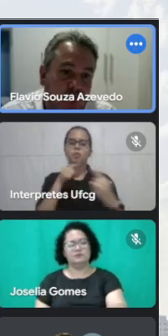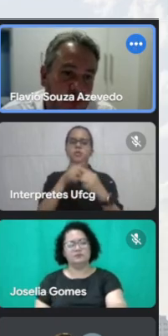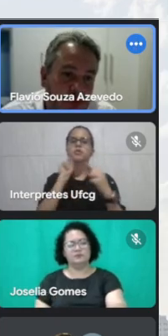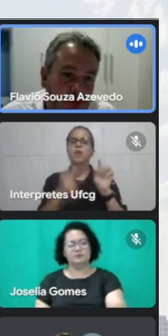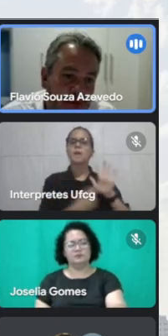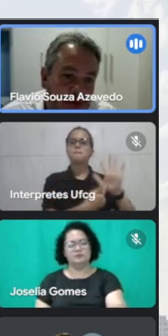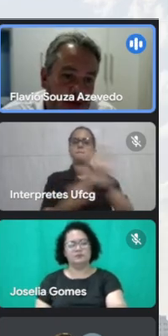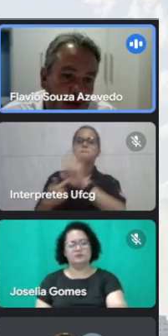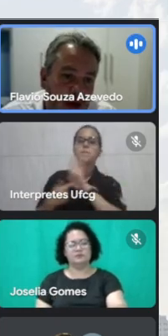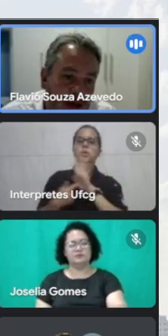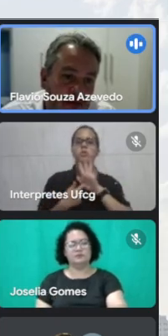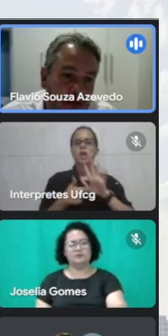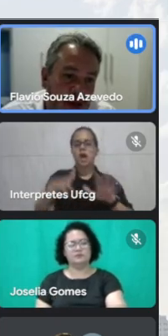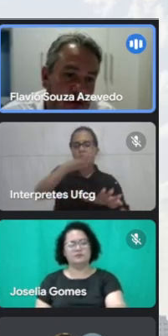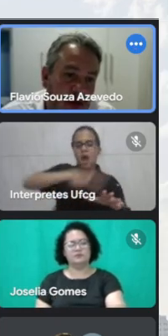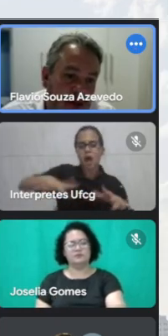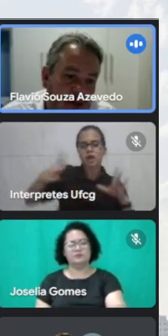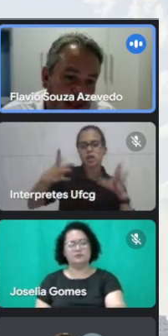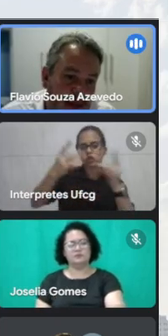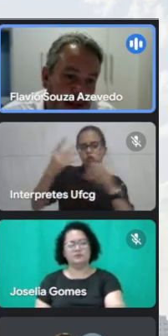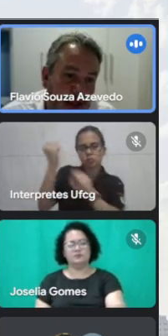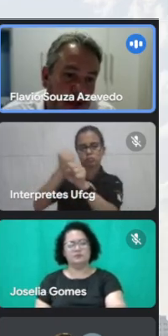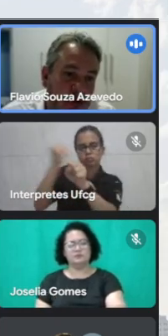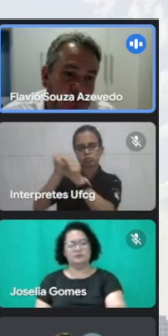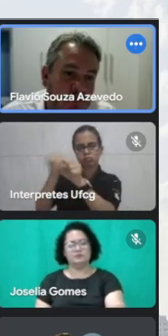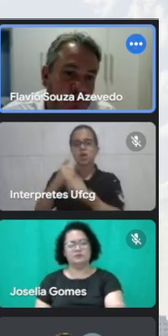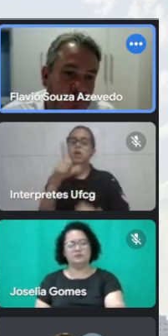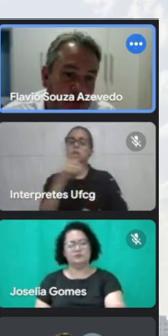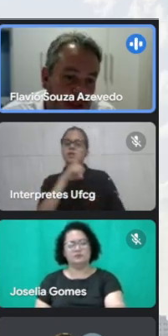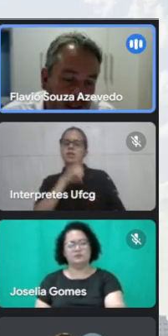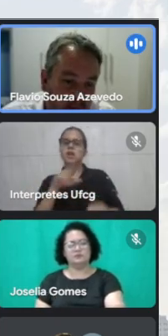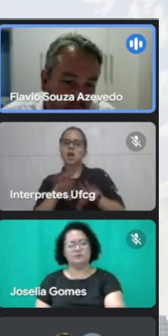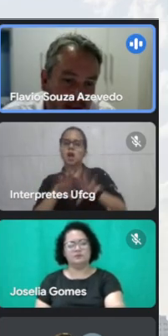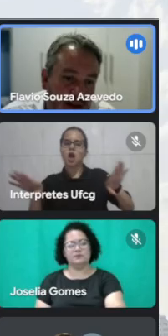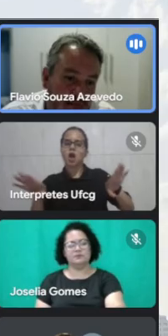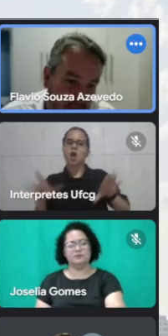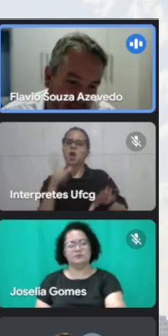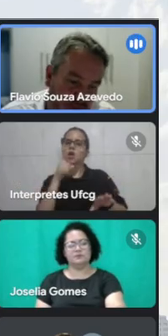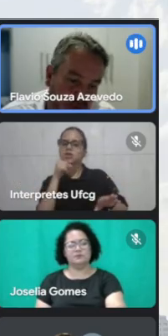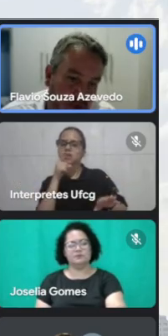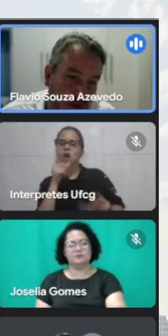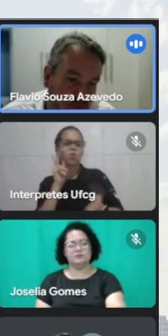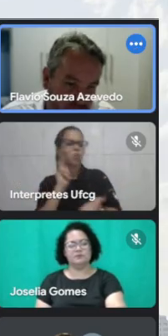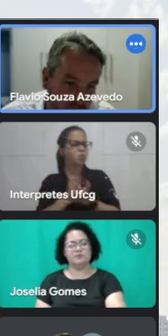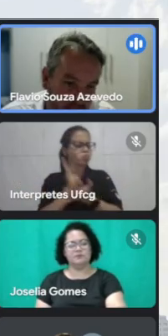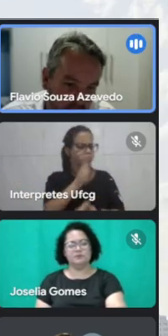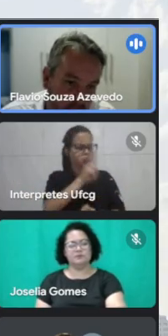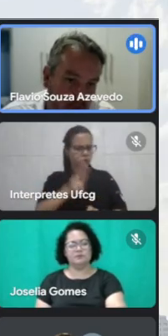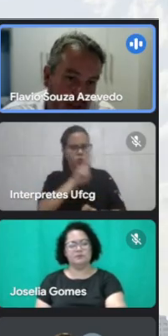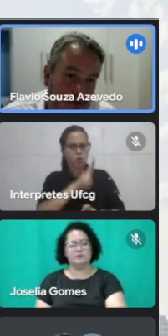Então, superfície de água livre, né, ela sempre está aí, permanentemente